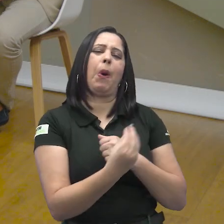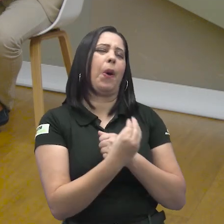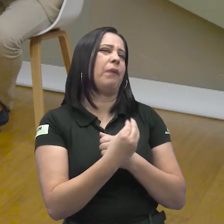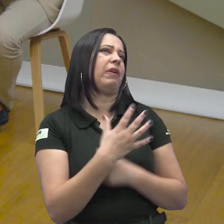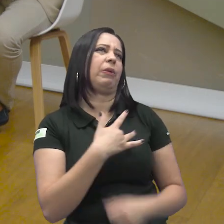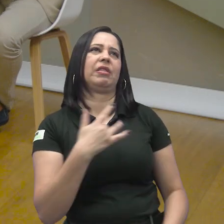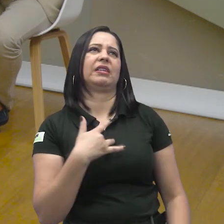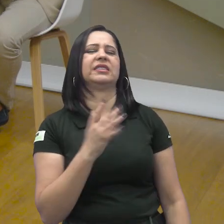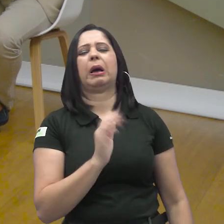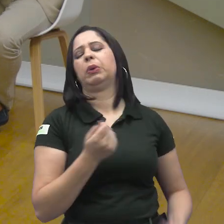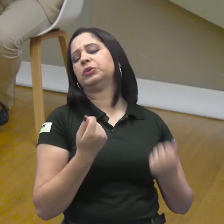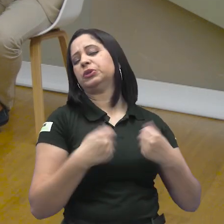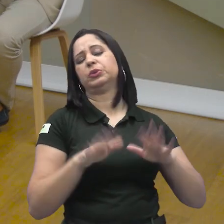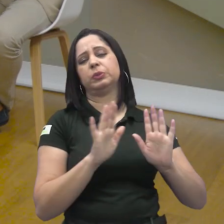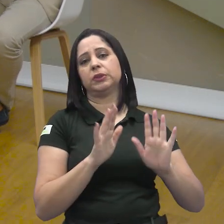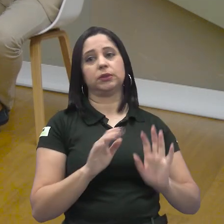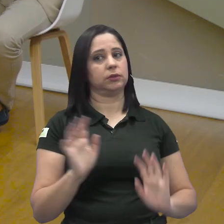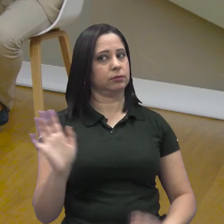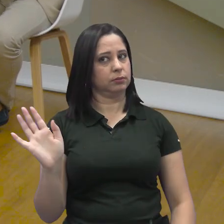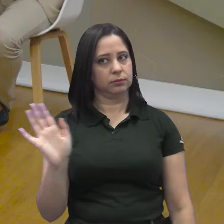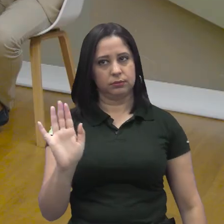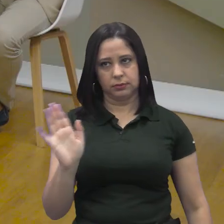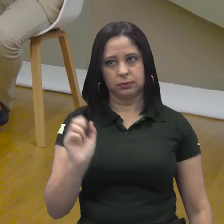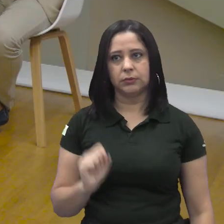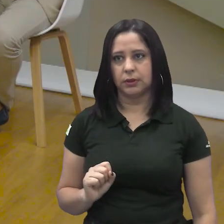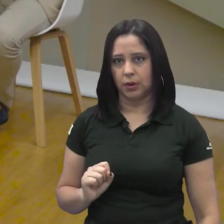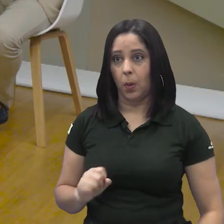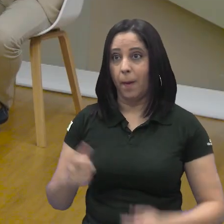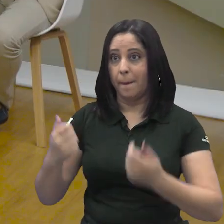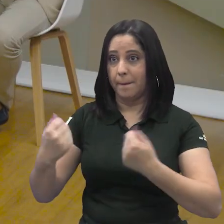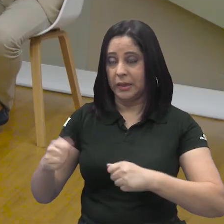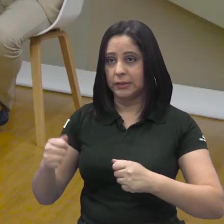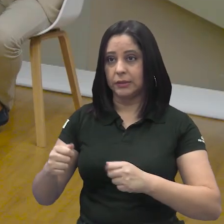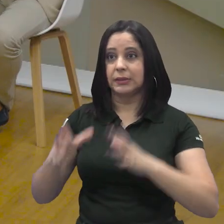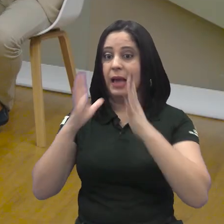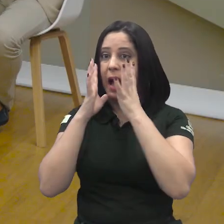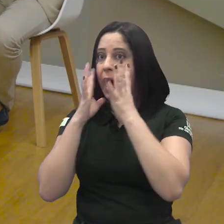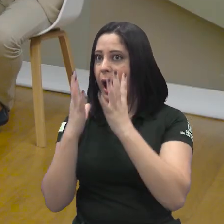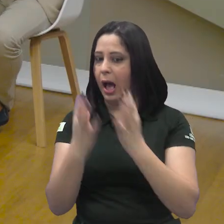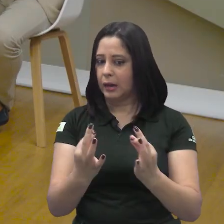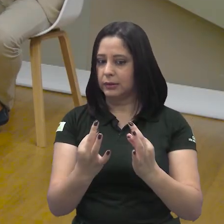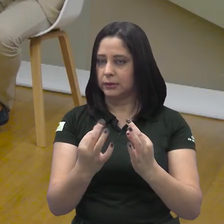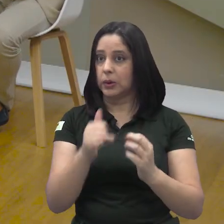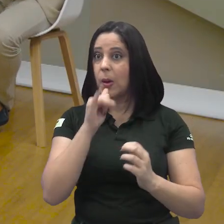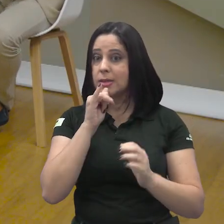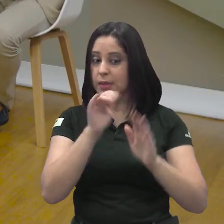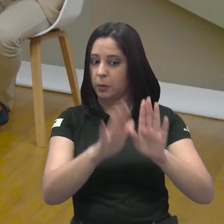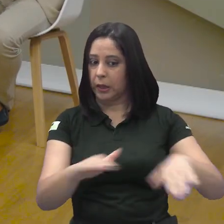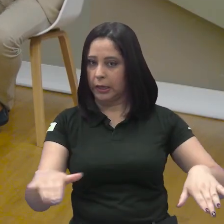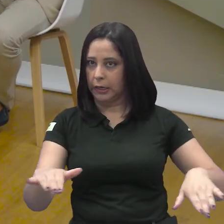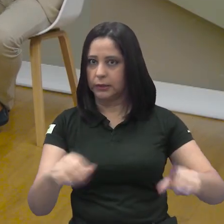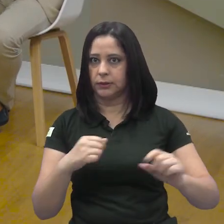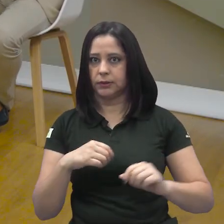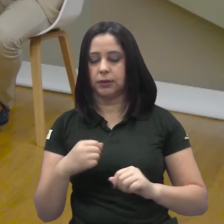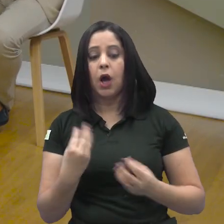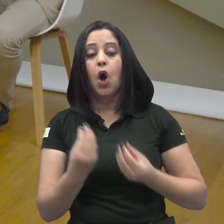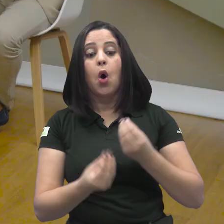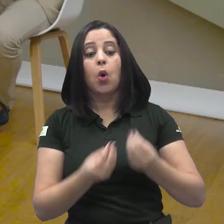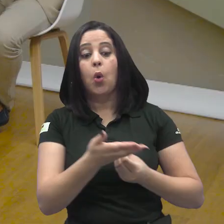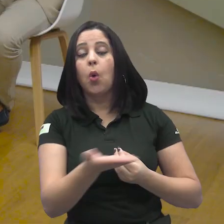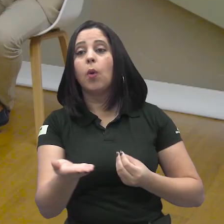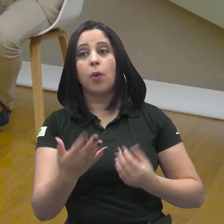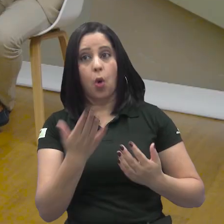saúde? Eu acho que tem que estar bem atento ao perfil da criança no que tange o estilo de vida da criança. Então, como é